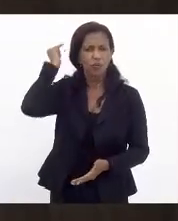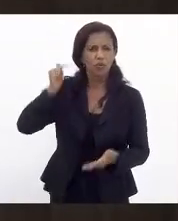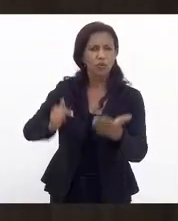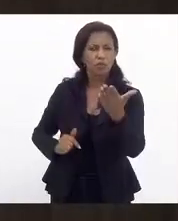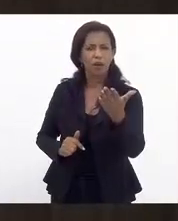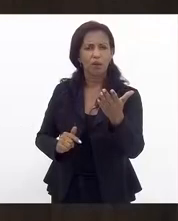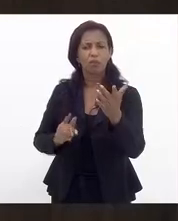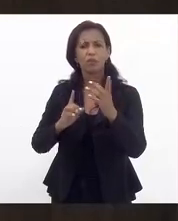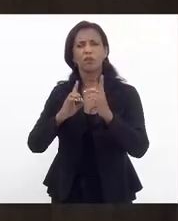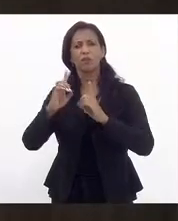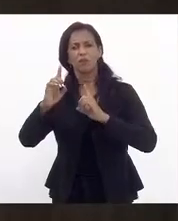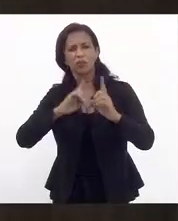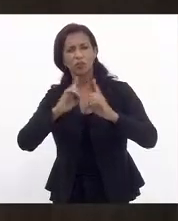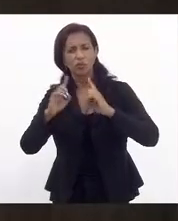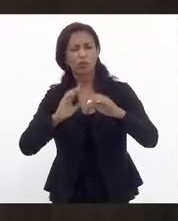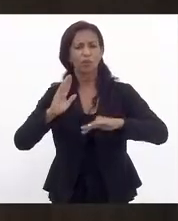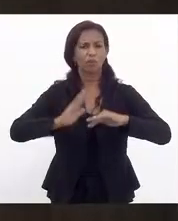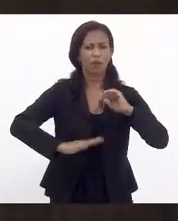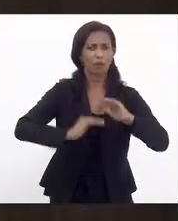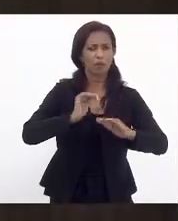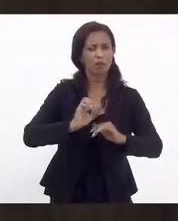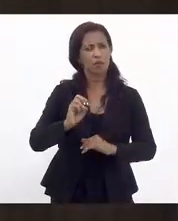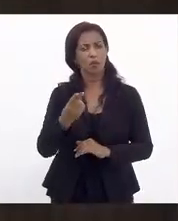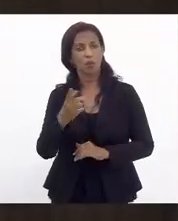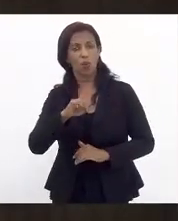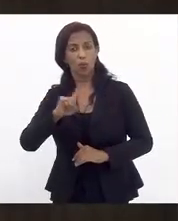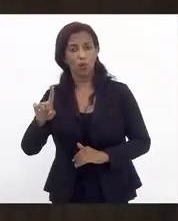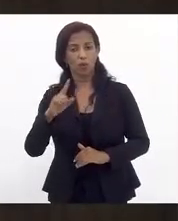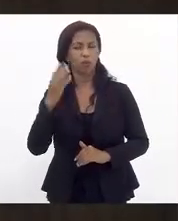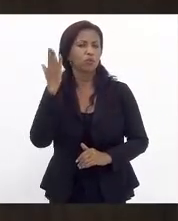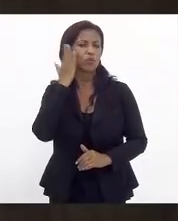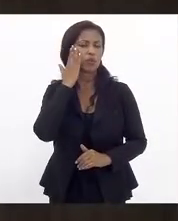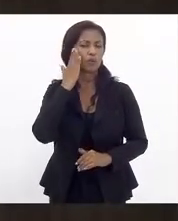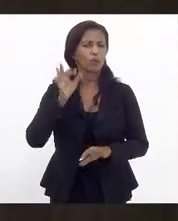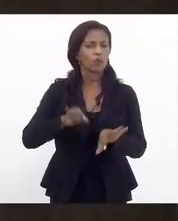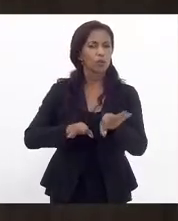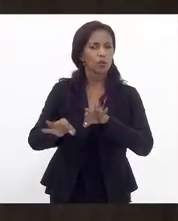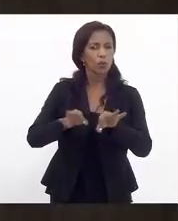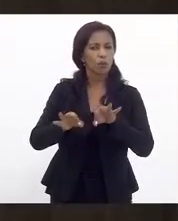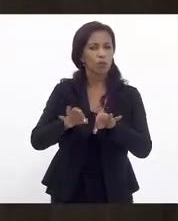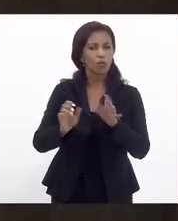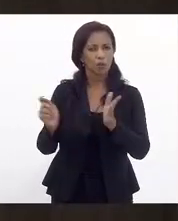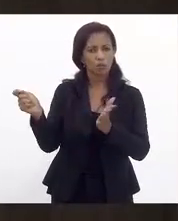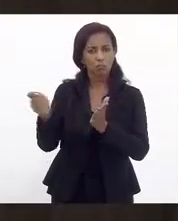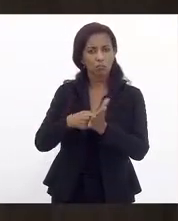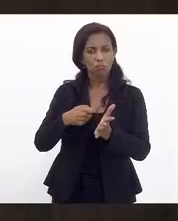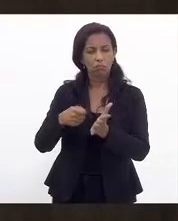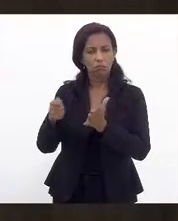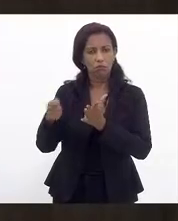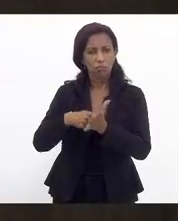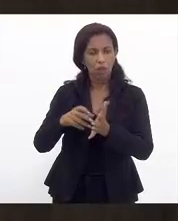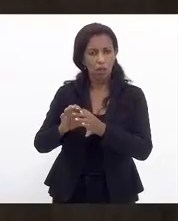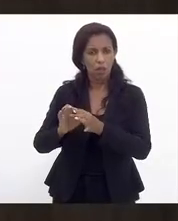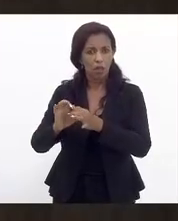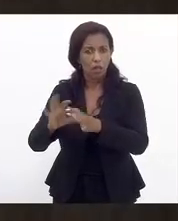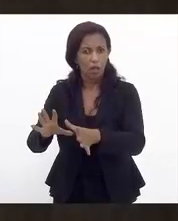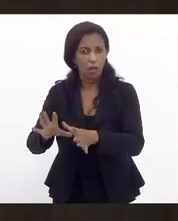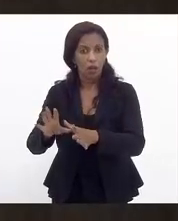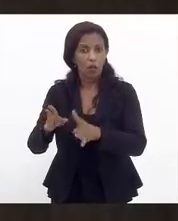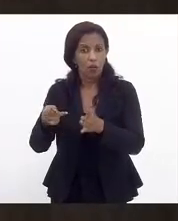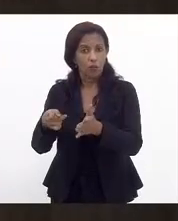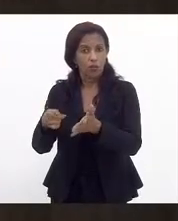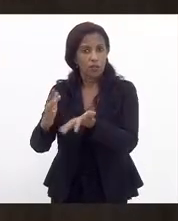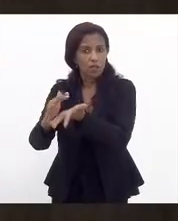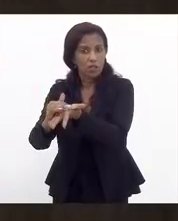inclusive teve aquela discussão da capacitação ou não se nós sabemos que um projeto de lei autorizativo né você tá